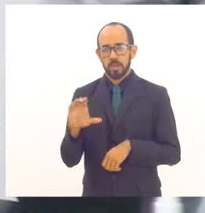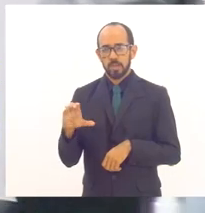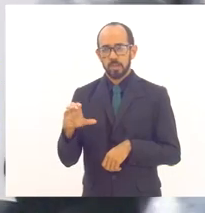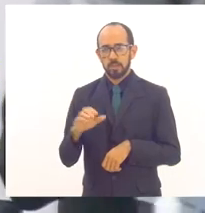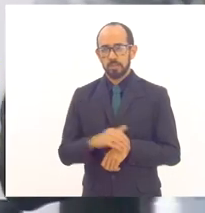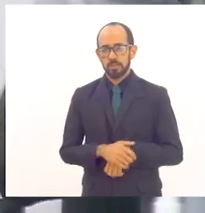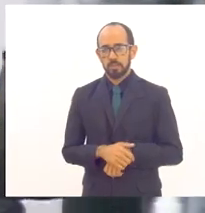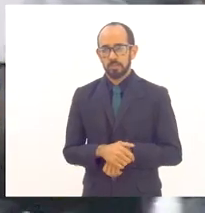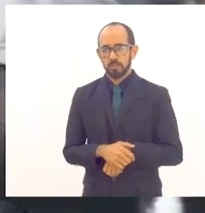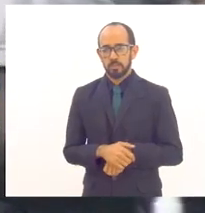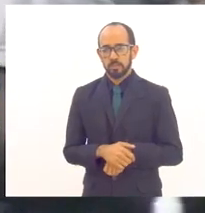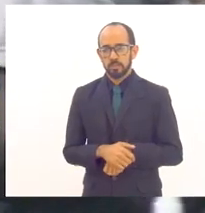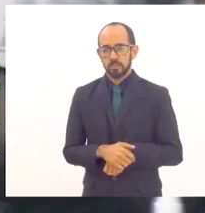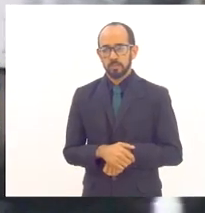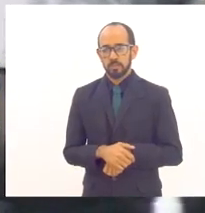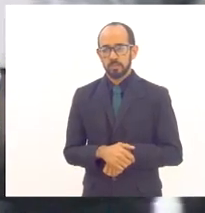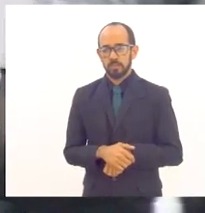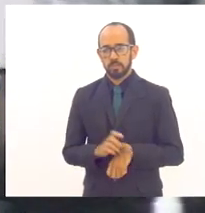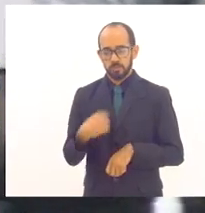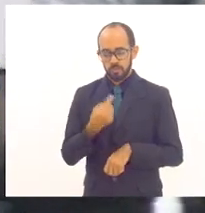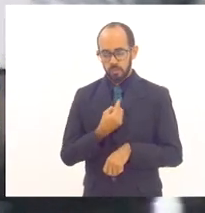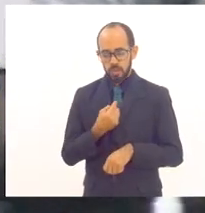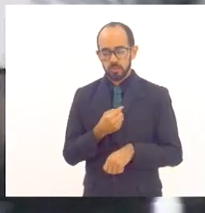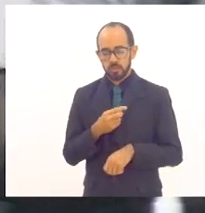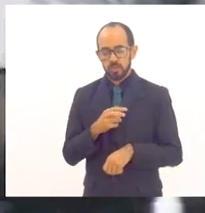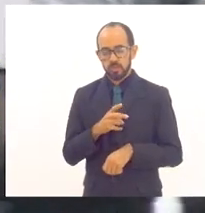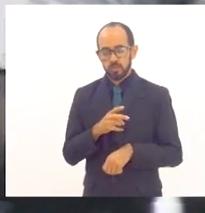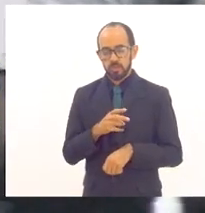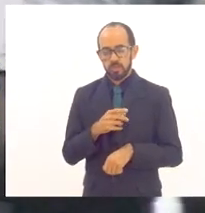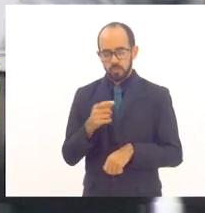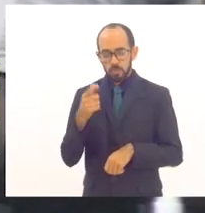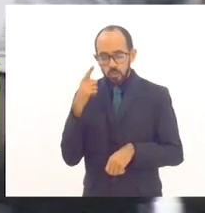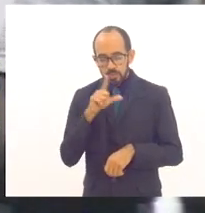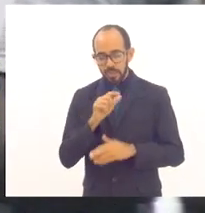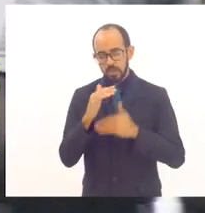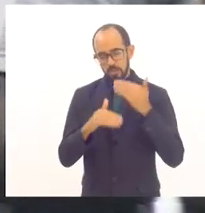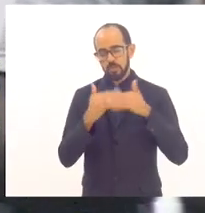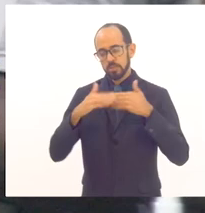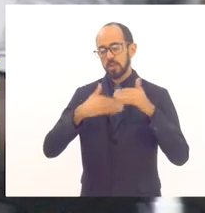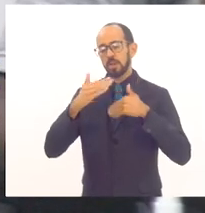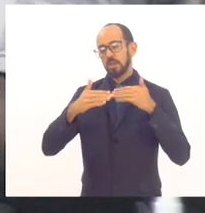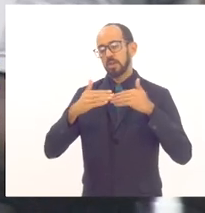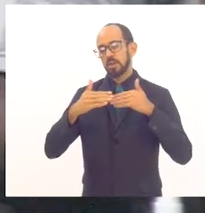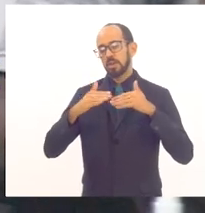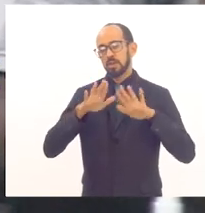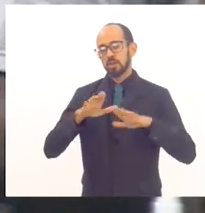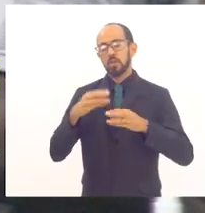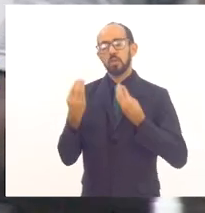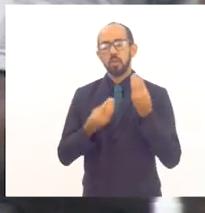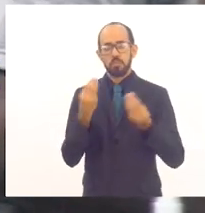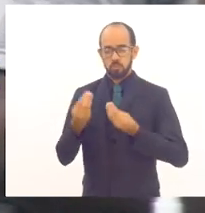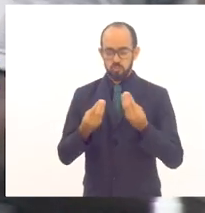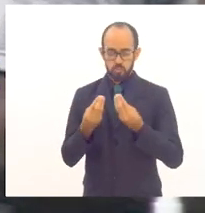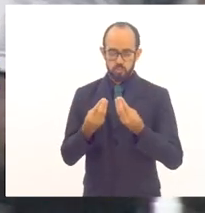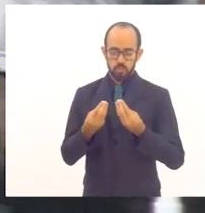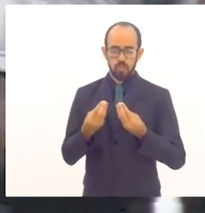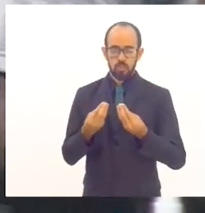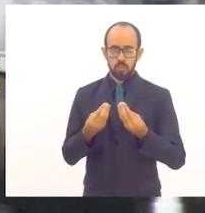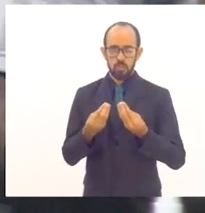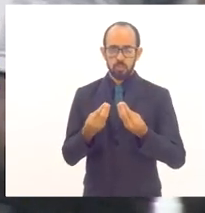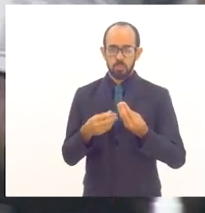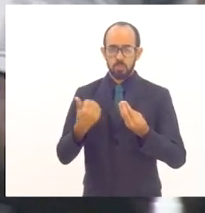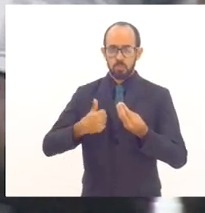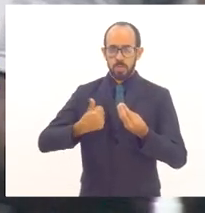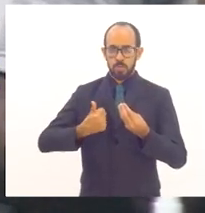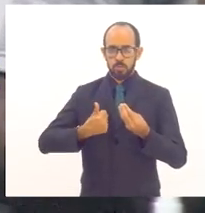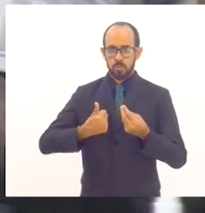dizer o seguinte, nós vamos avançar. Nós vamos avançar. De que maneira nós vamos avançar?